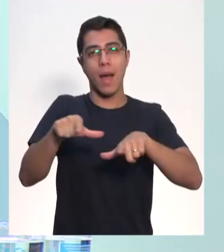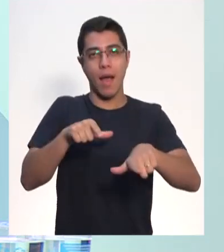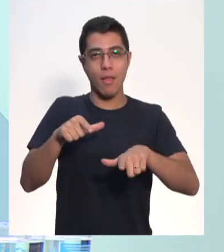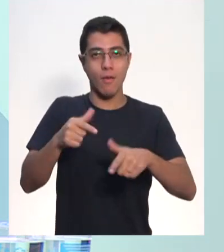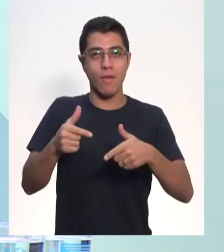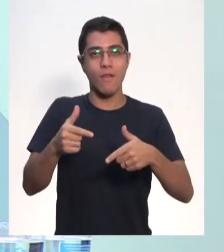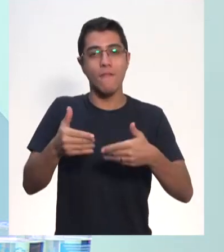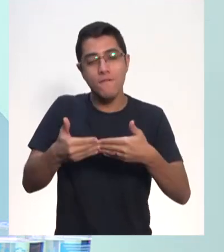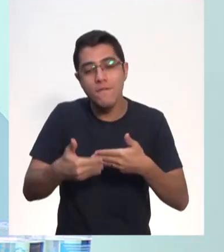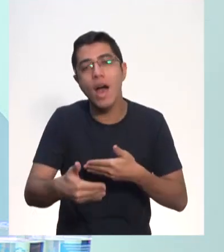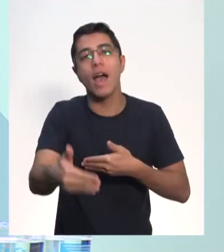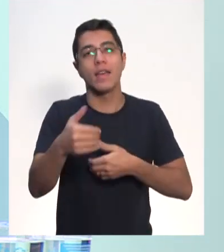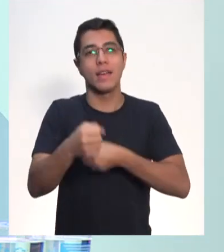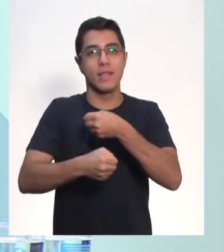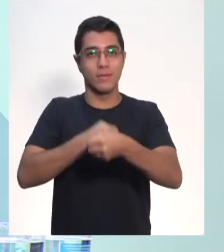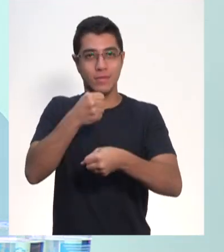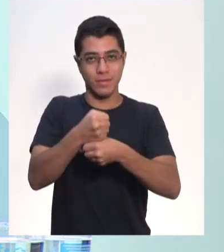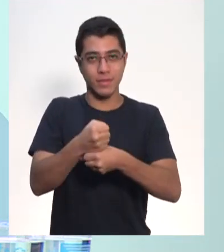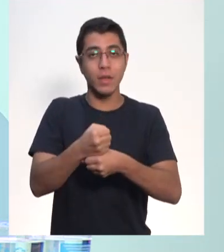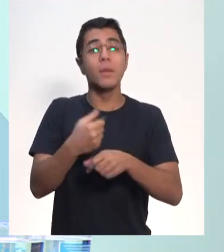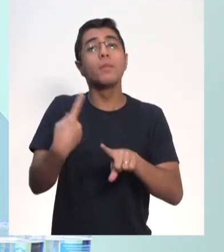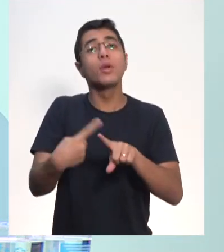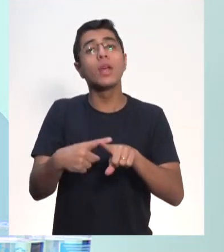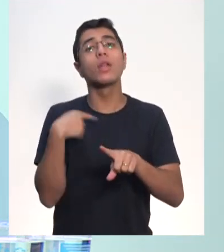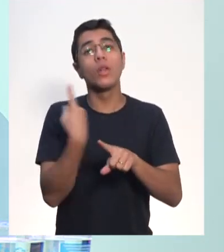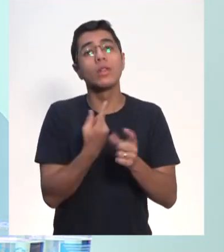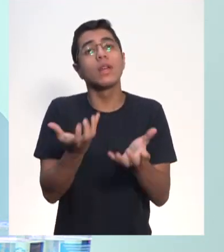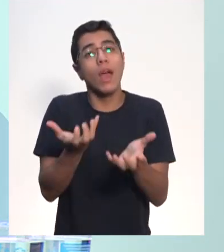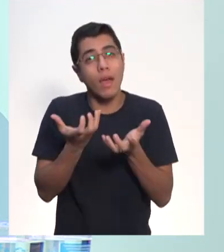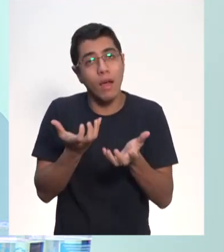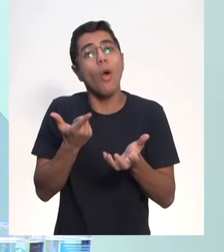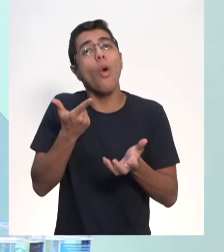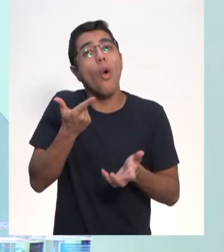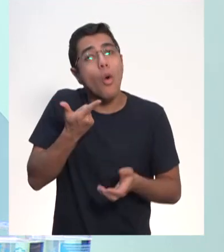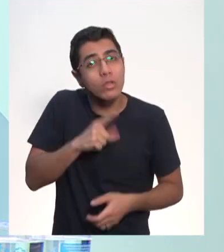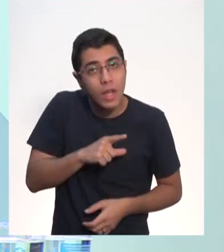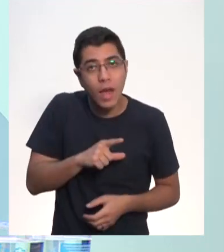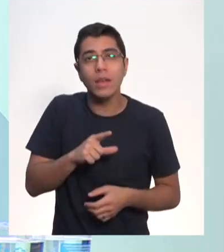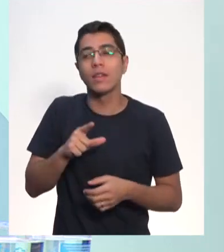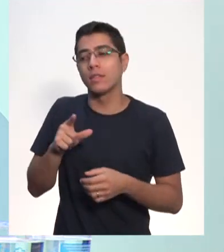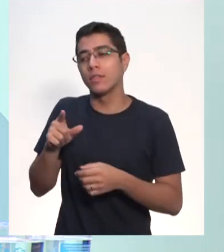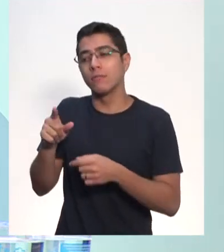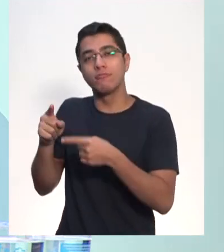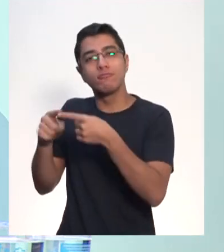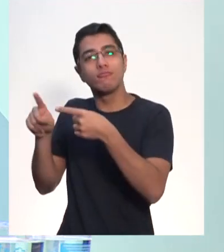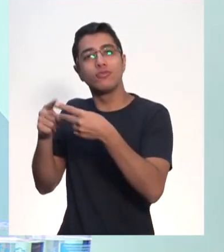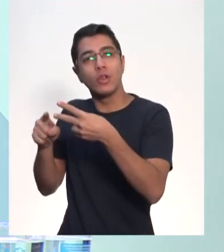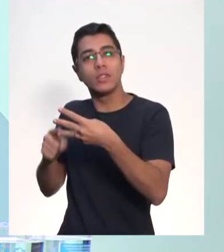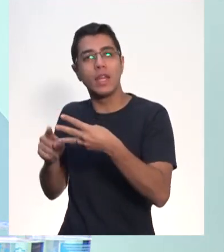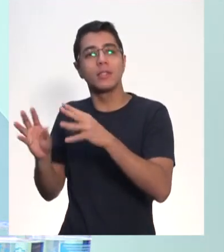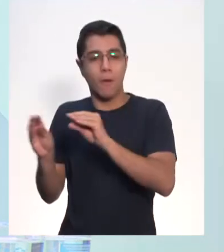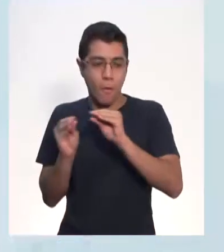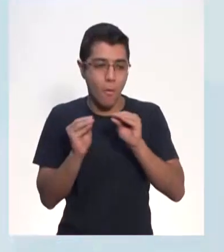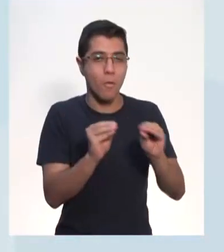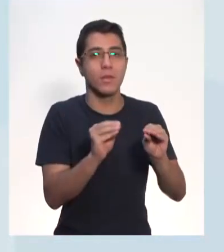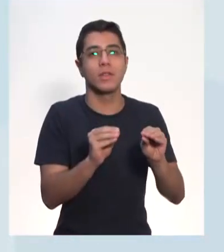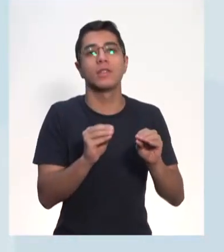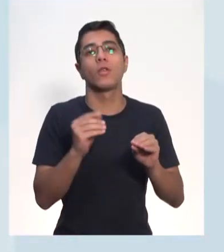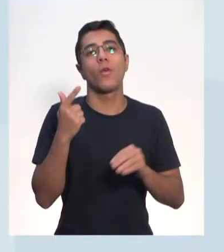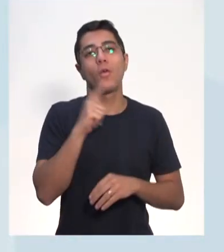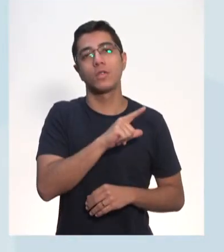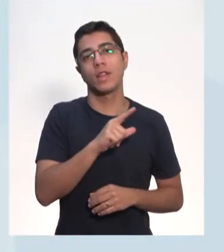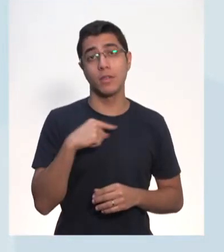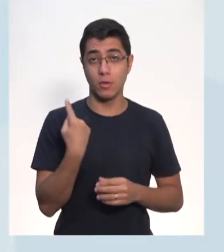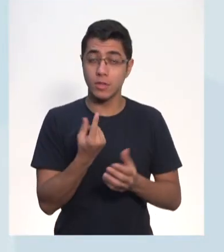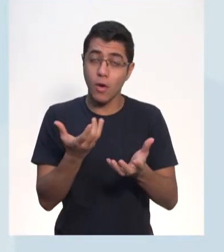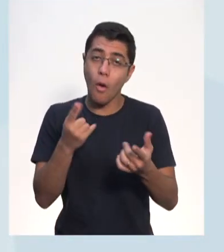implementação dos 3 componentes ocorra da melhor forma possível. Nós temos também algumas pautas específicas do MMR, Gestão